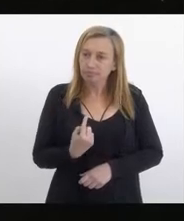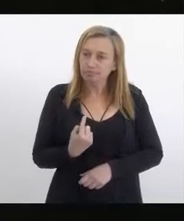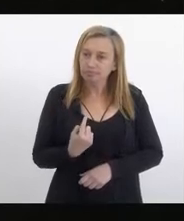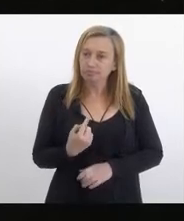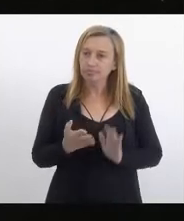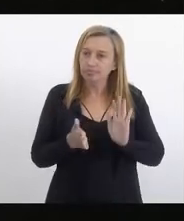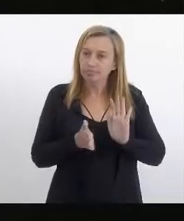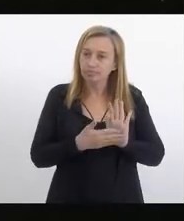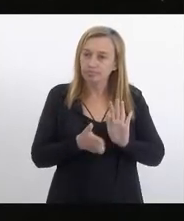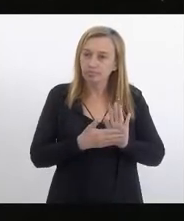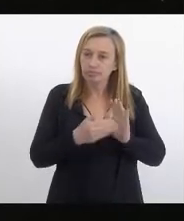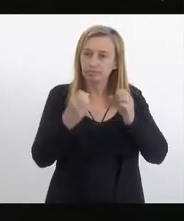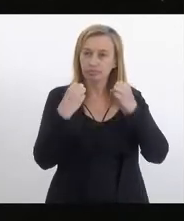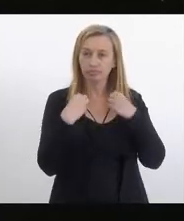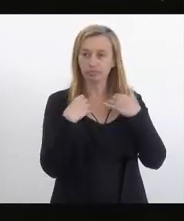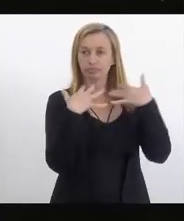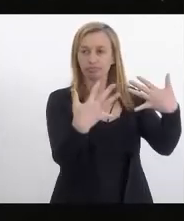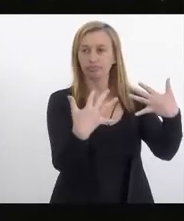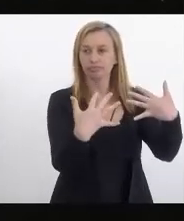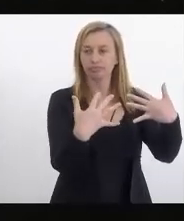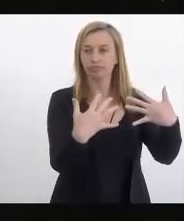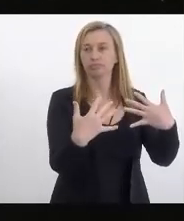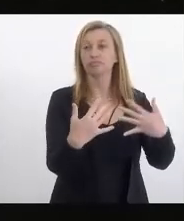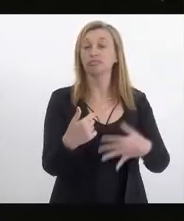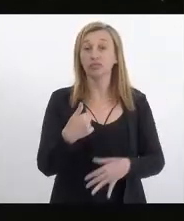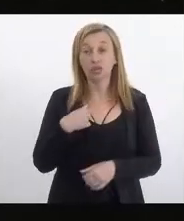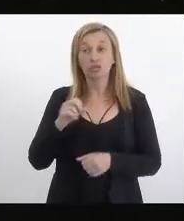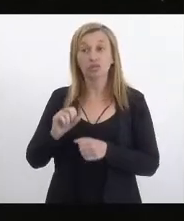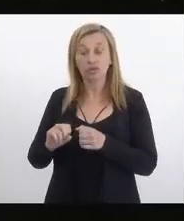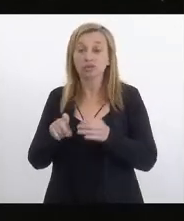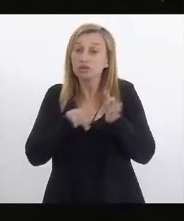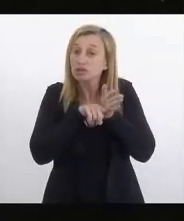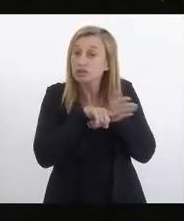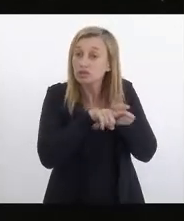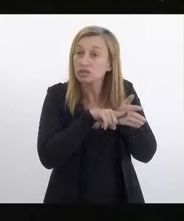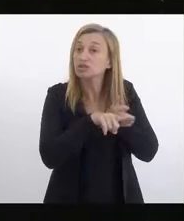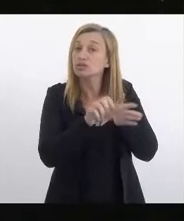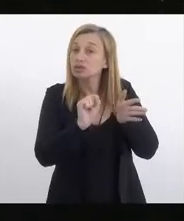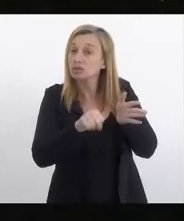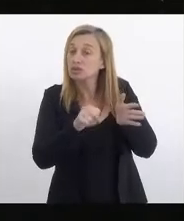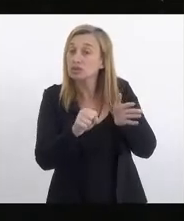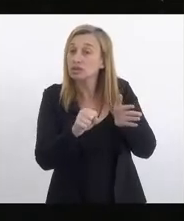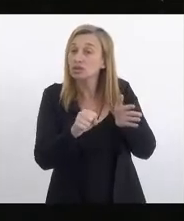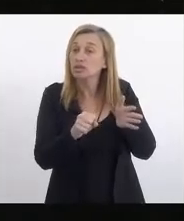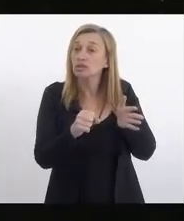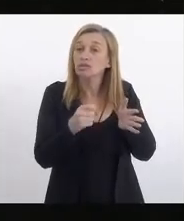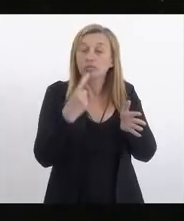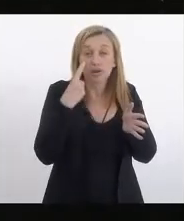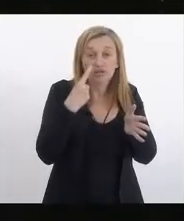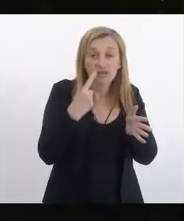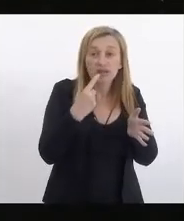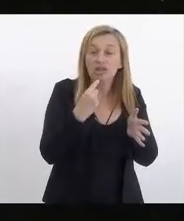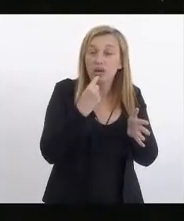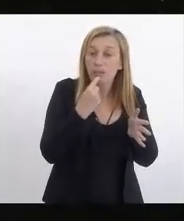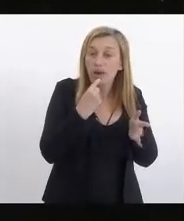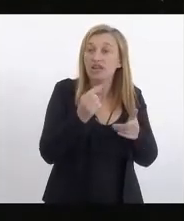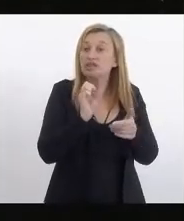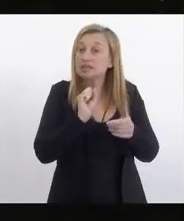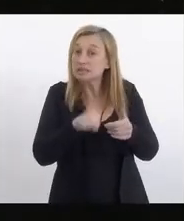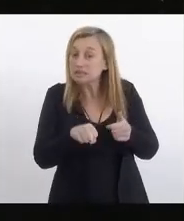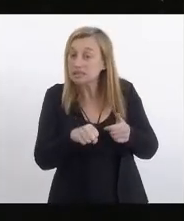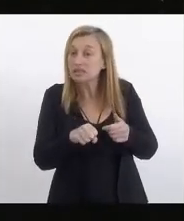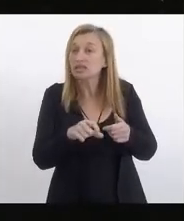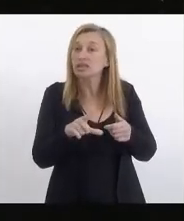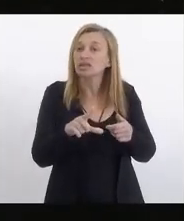propor uma audiência pública. E eu vou fazer essas fiscalizações para constatar de perto se